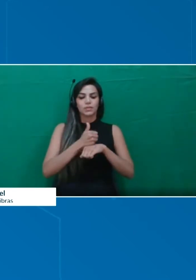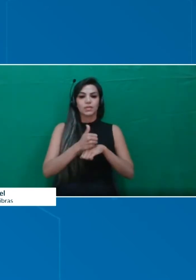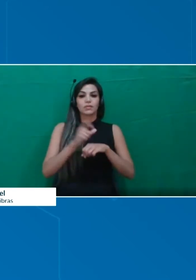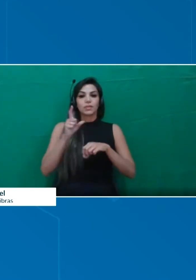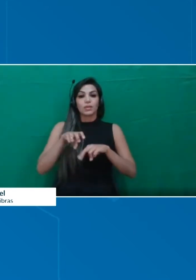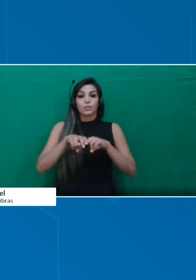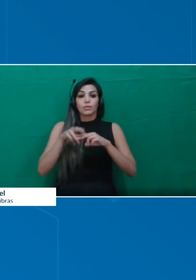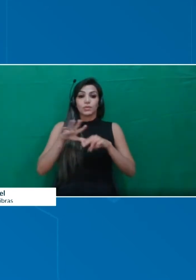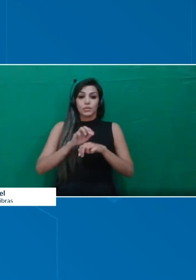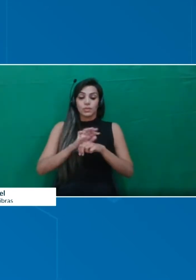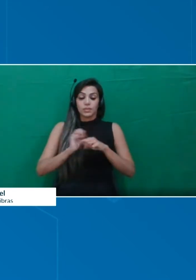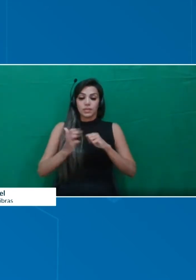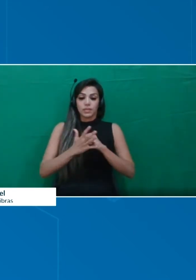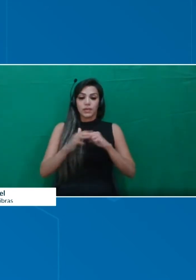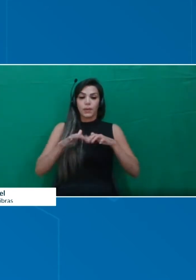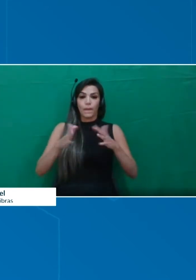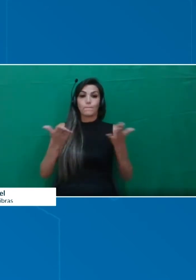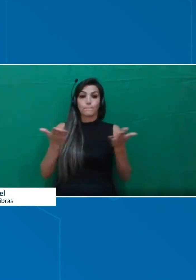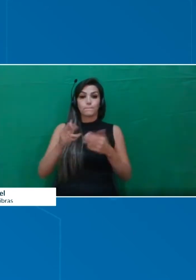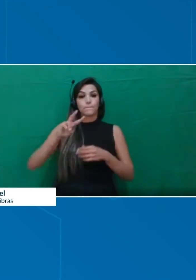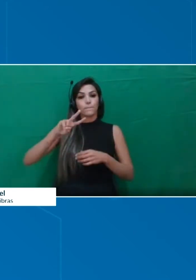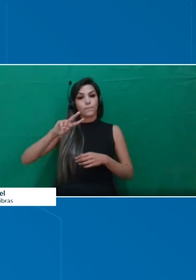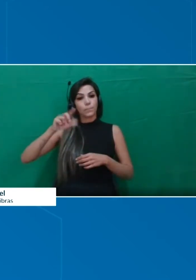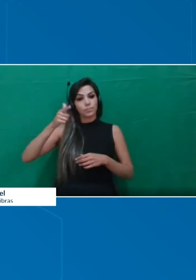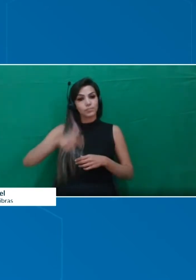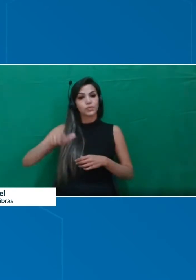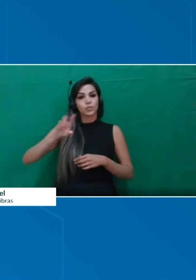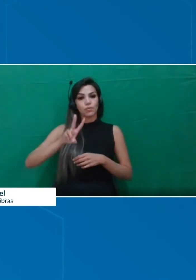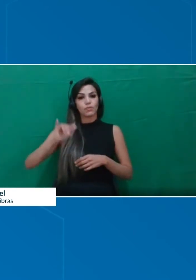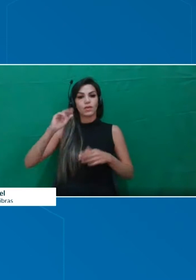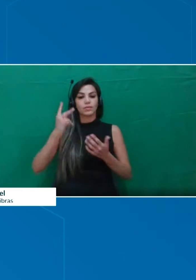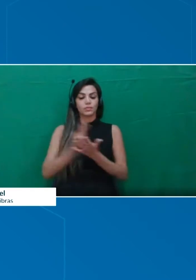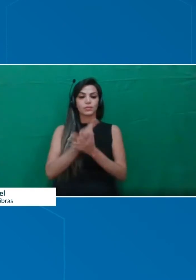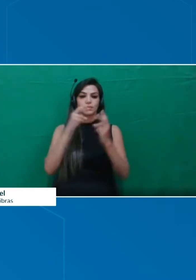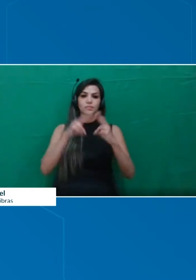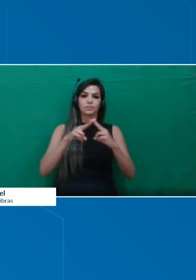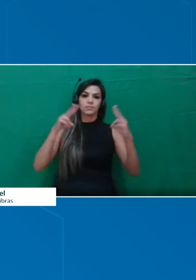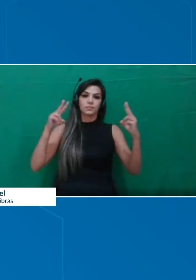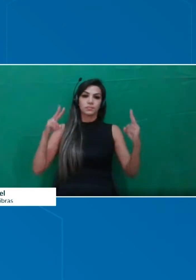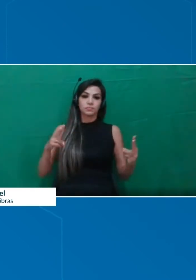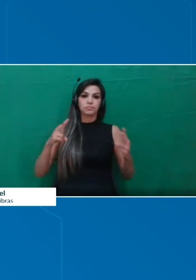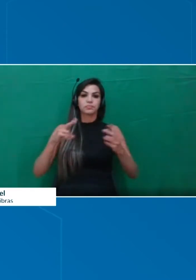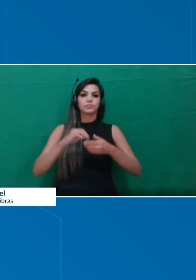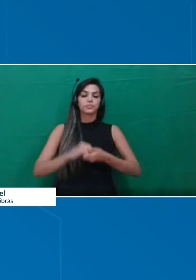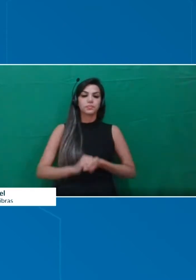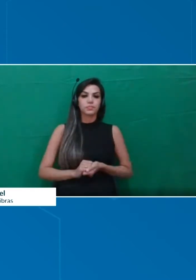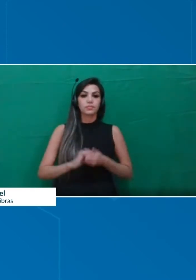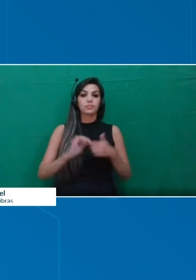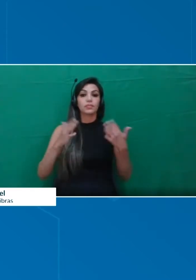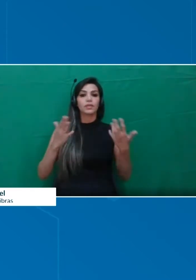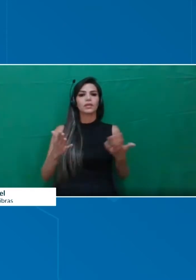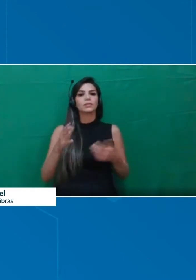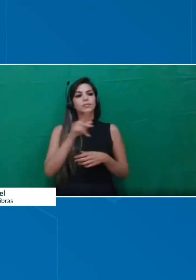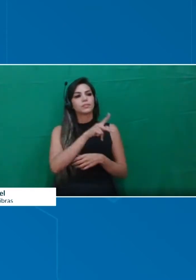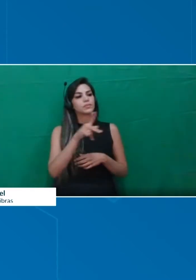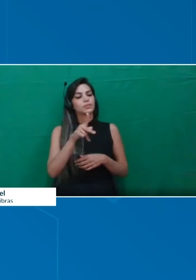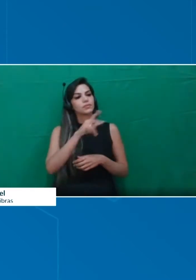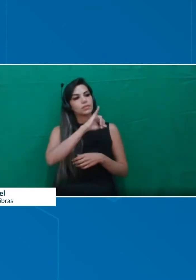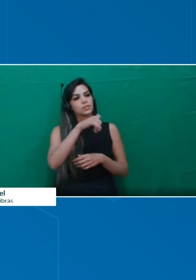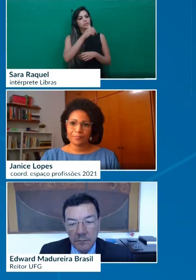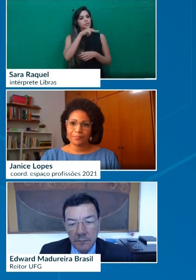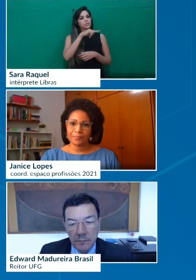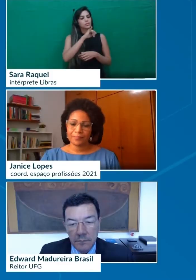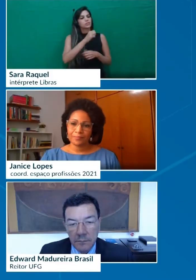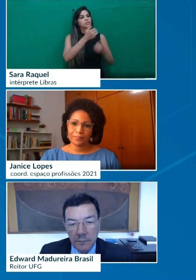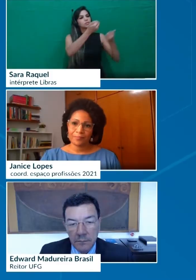Covid-19, será realizado de maneira virtual, digital, né? Professora Janice, diz para a